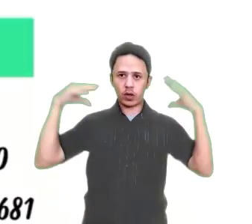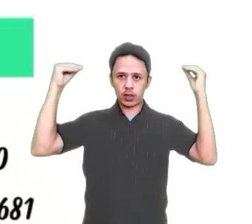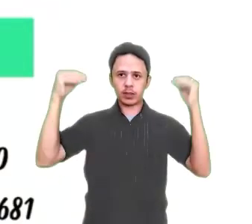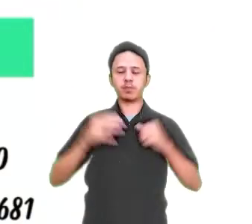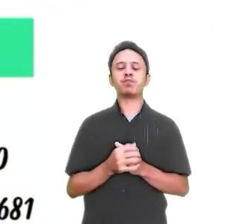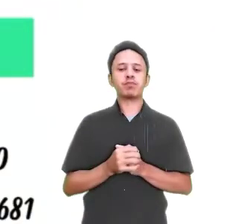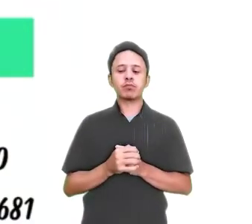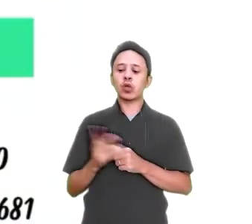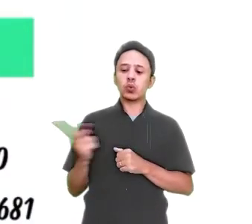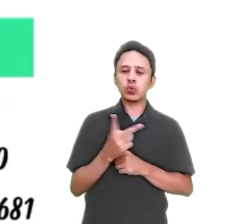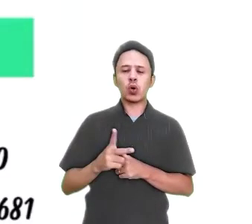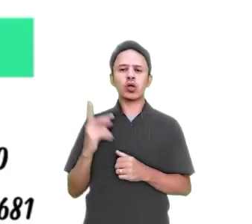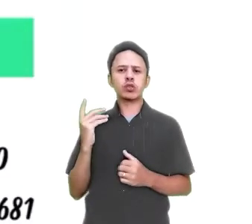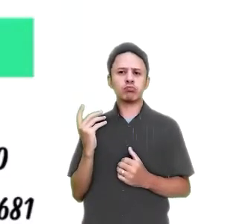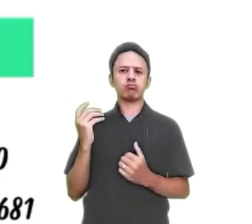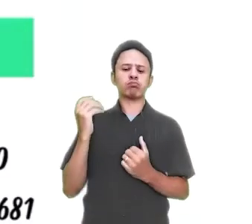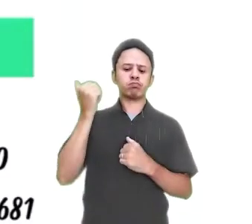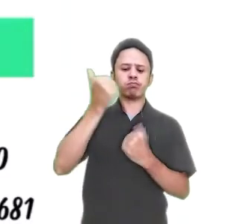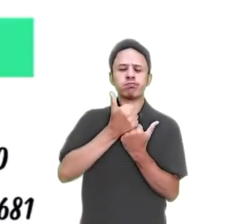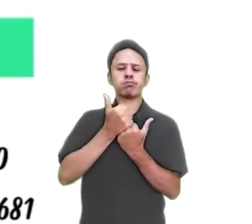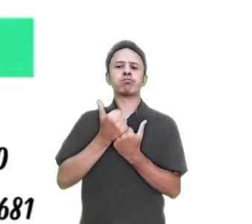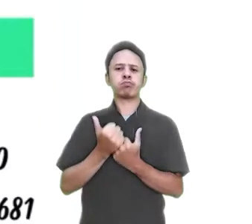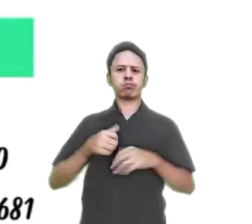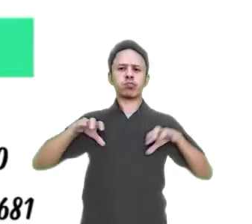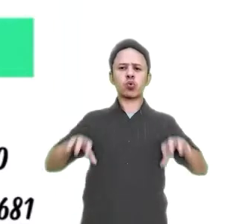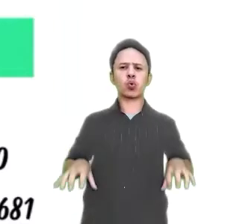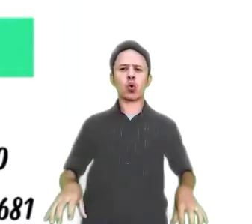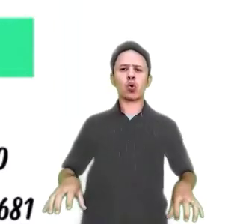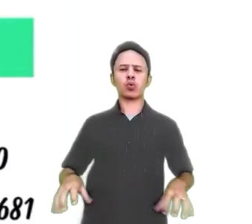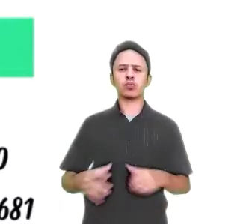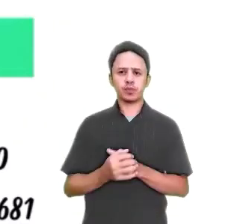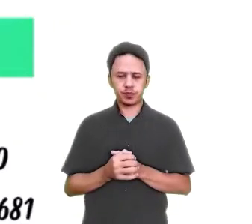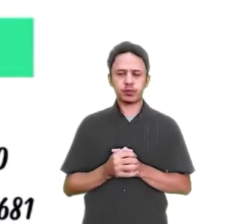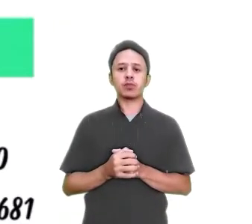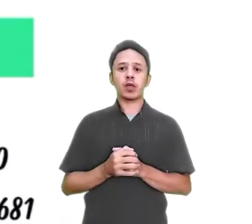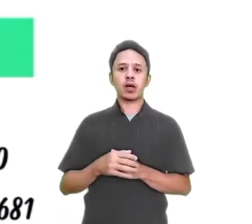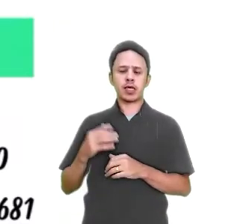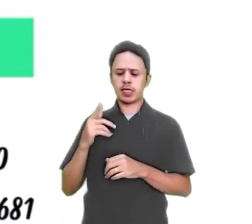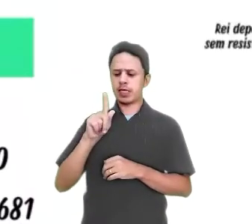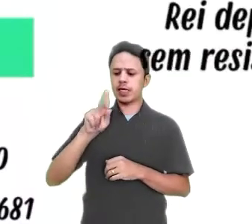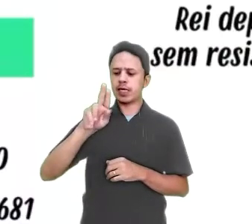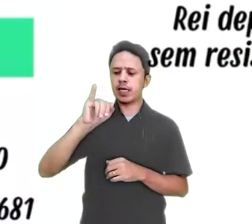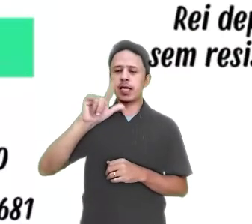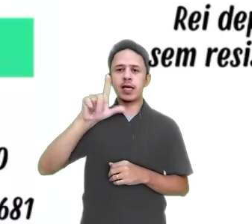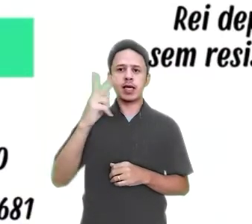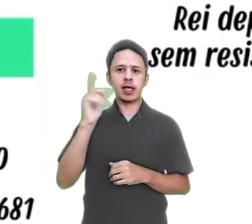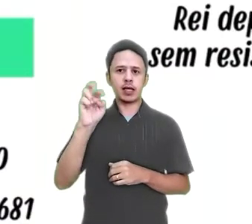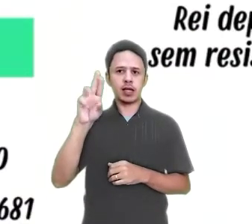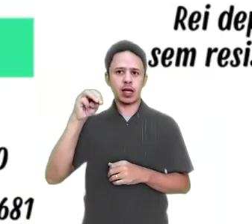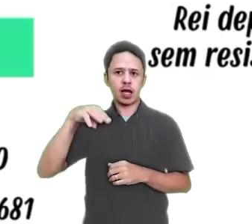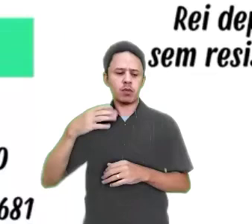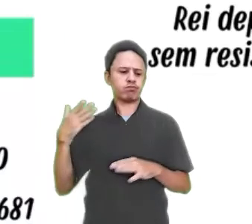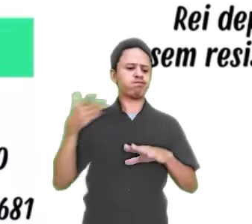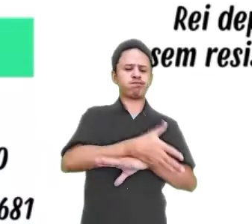era de que juntos, o casal pudesse assumir o trono da Inglaterra. E foi assim que, em 1688, Guilherme de Orange invadiu a Inglaterra para depor Jaime